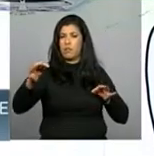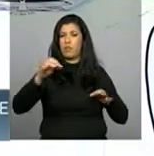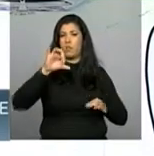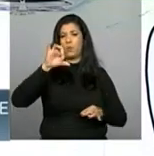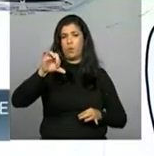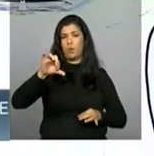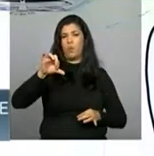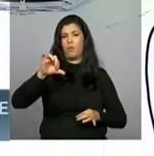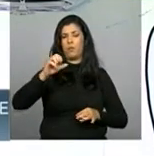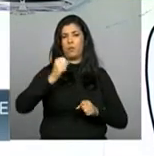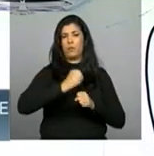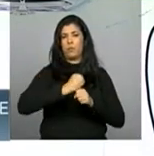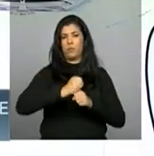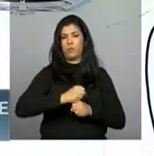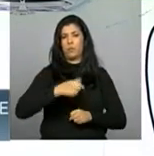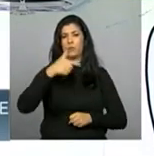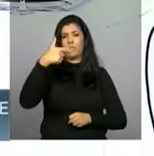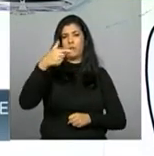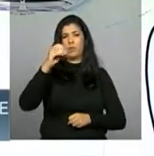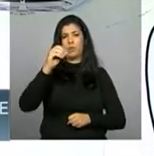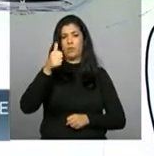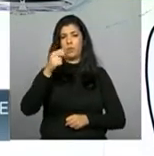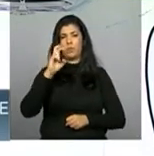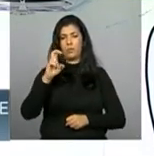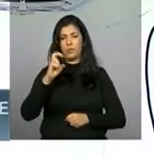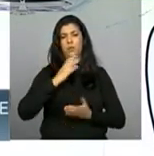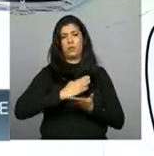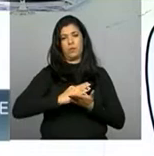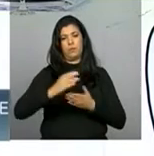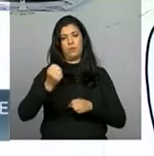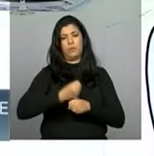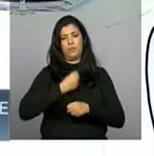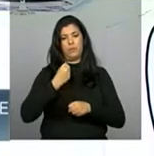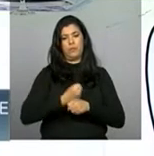2015 correto é